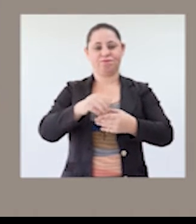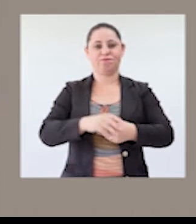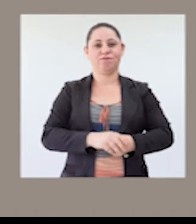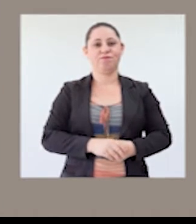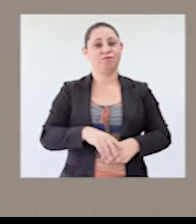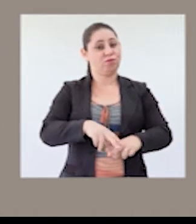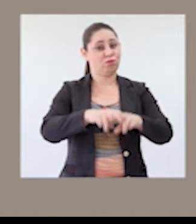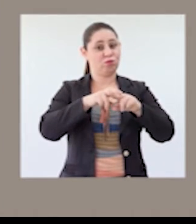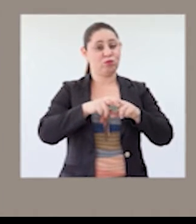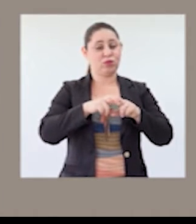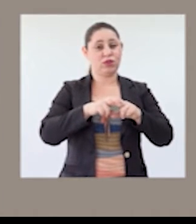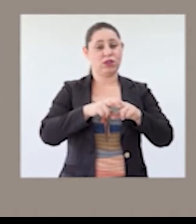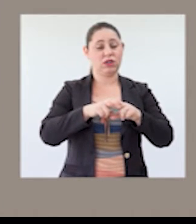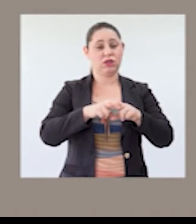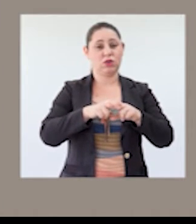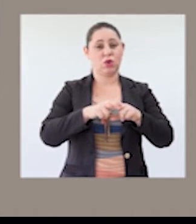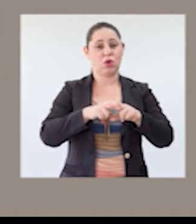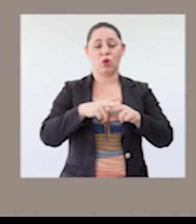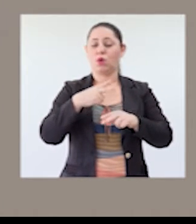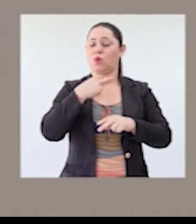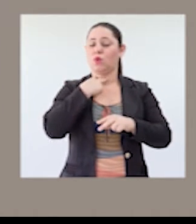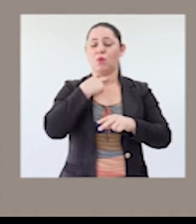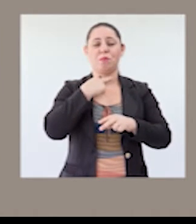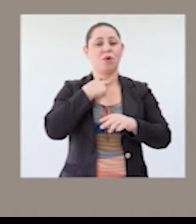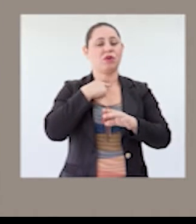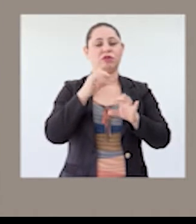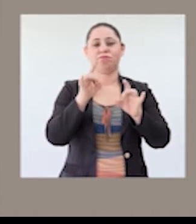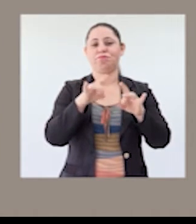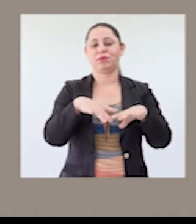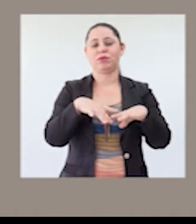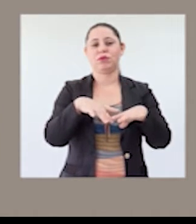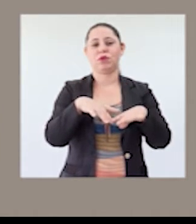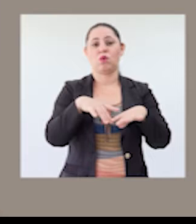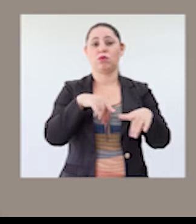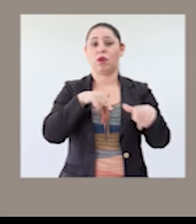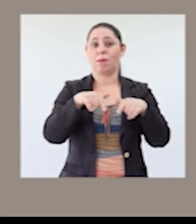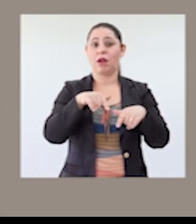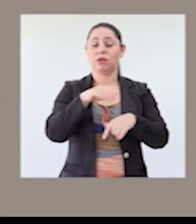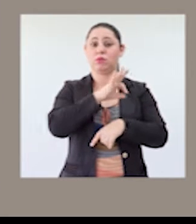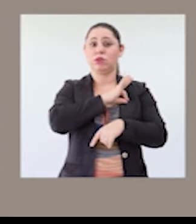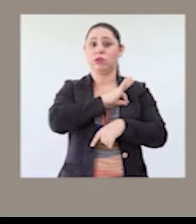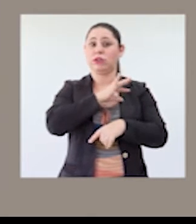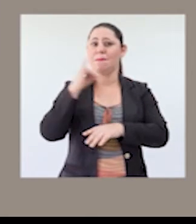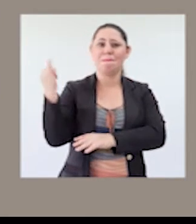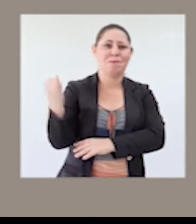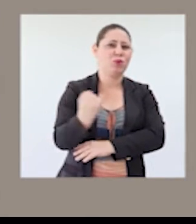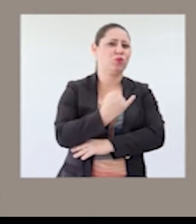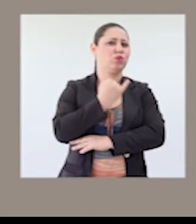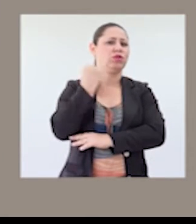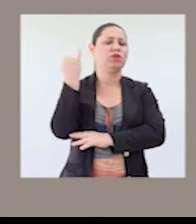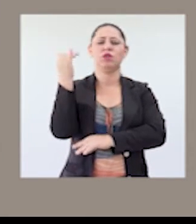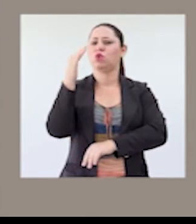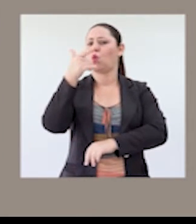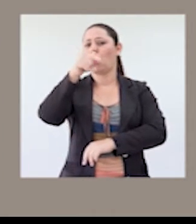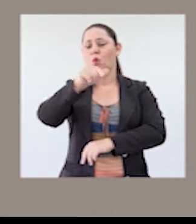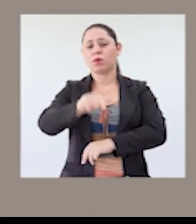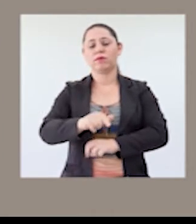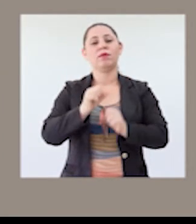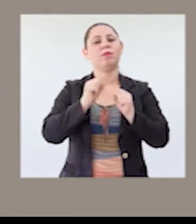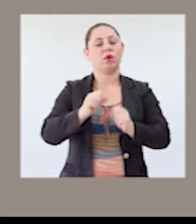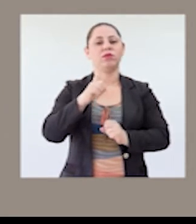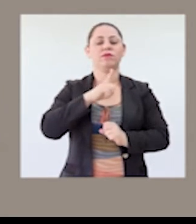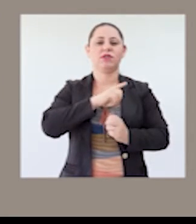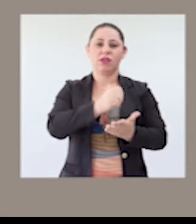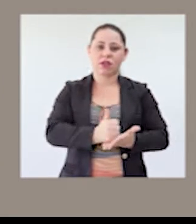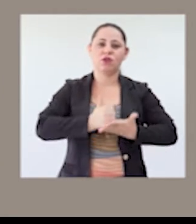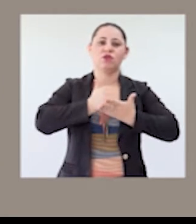urna. Então, é indispensável o trabalho da polícia, né? E, graças a Deus, mais uma vez,